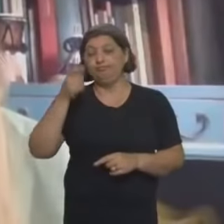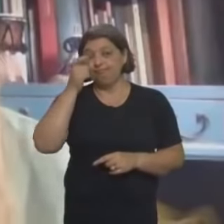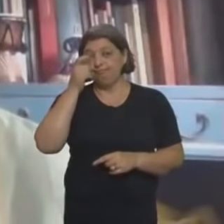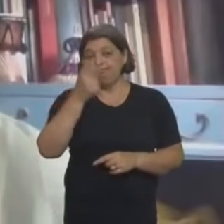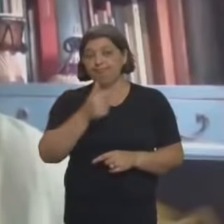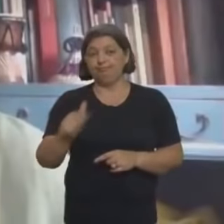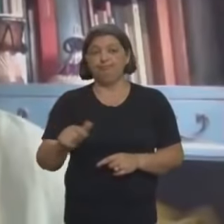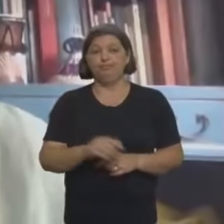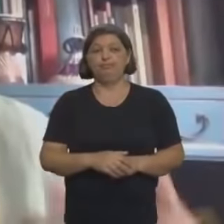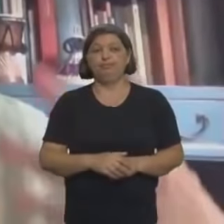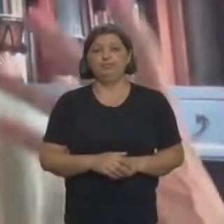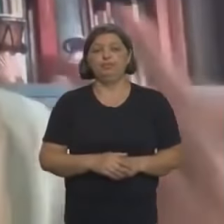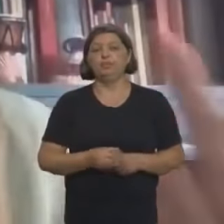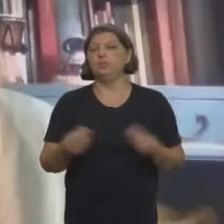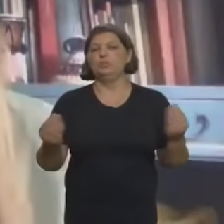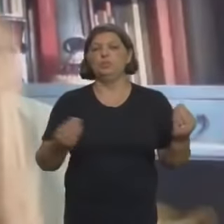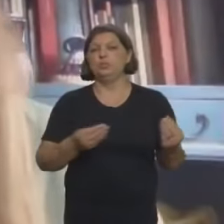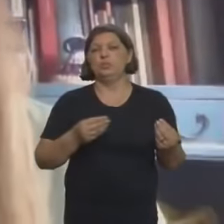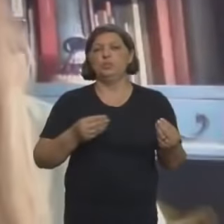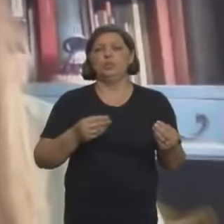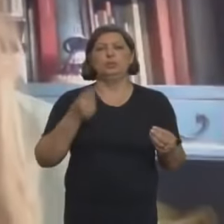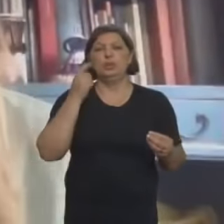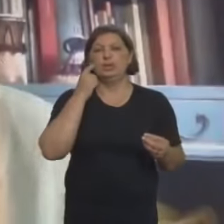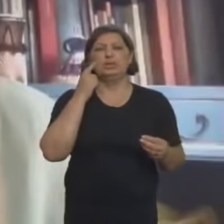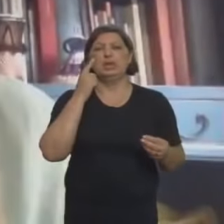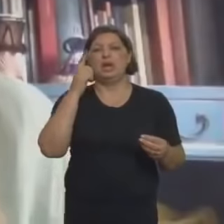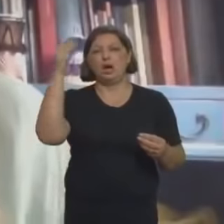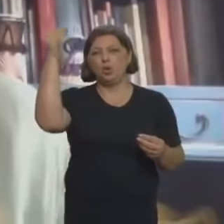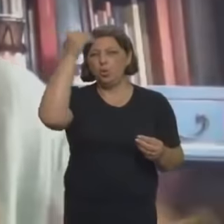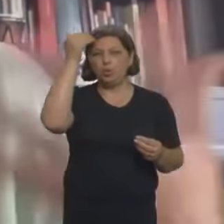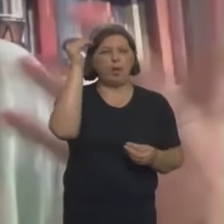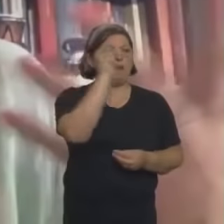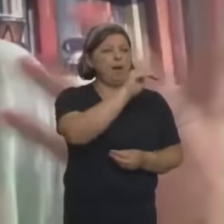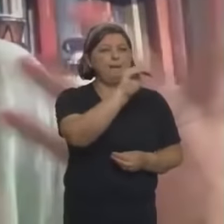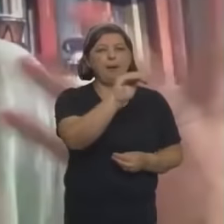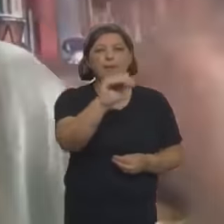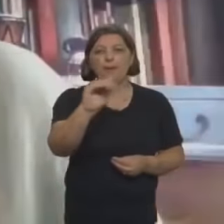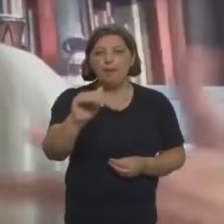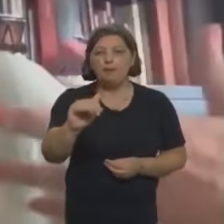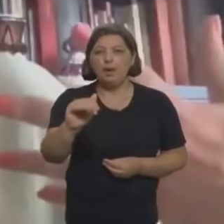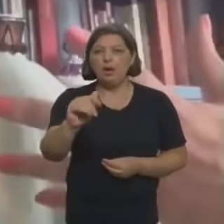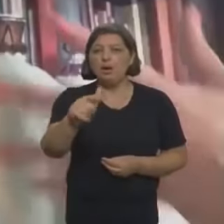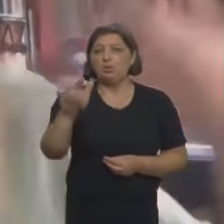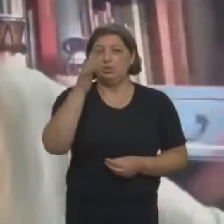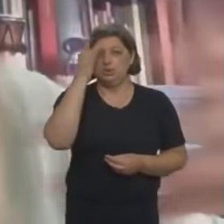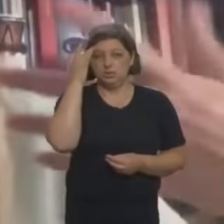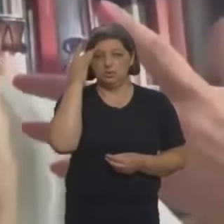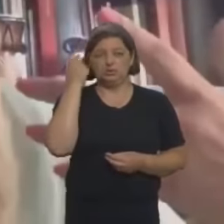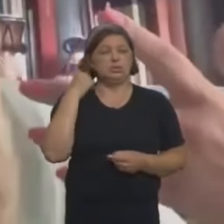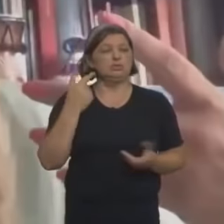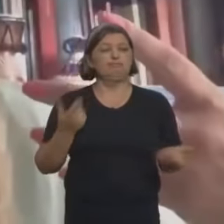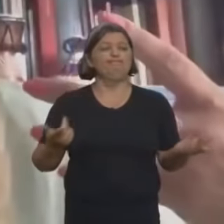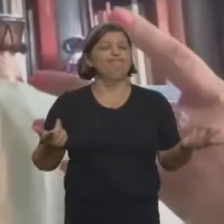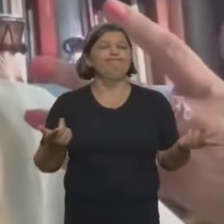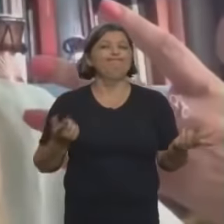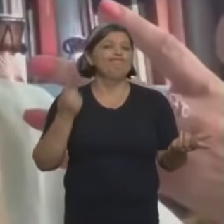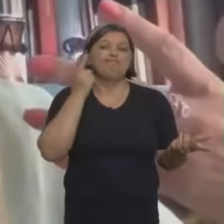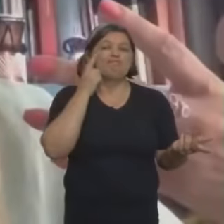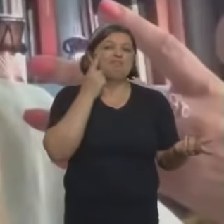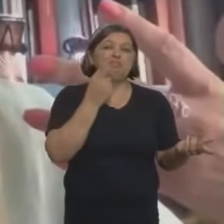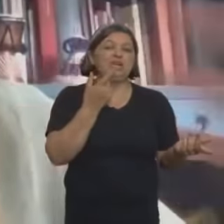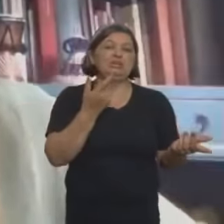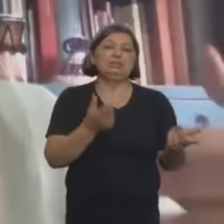interessante é sobre como não culpar os outros, né? A gente, primeira, assim, reação sem pensar que a gente tem